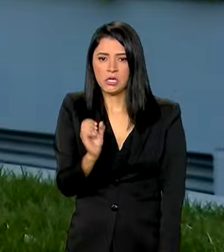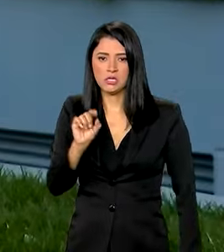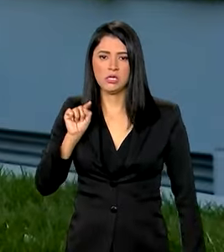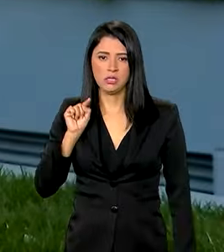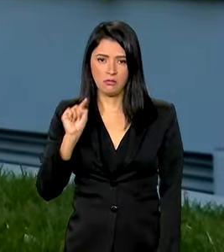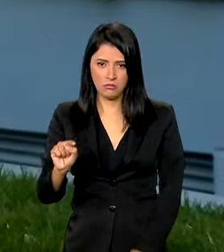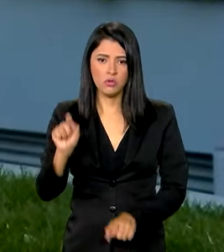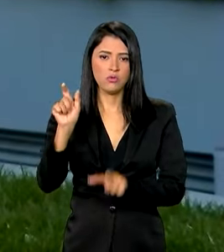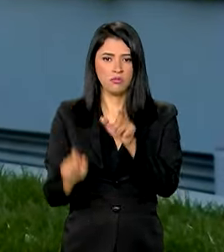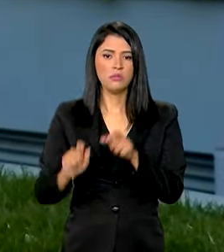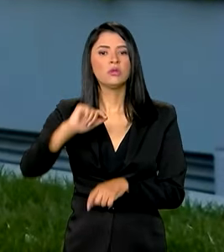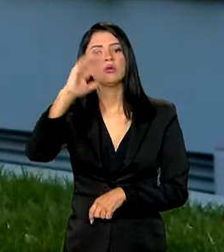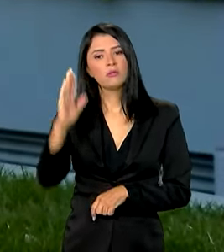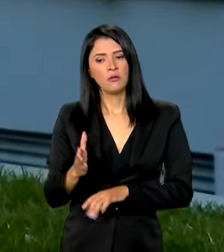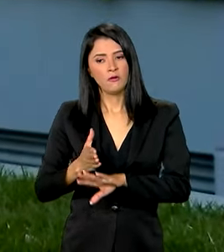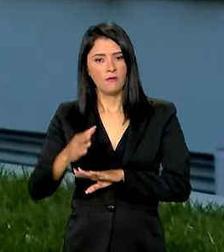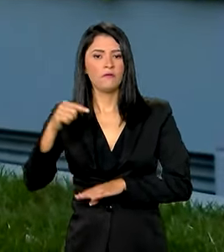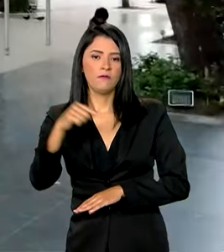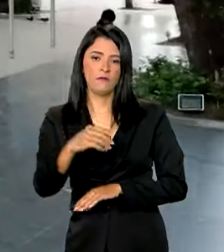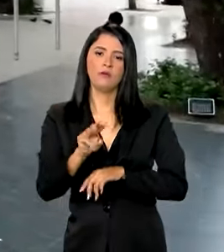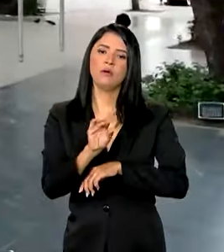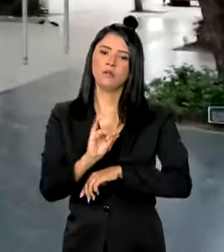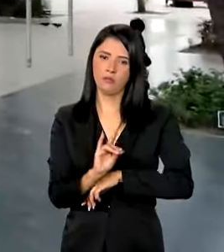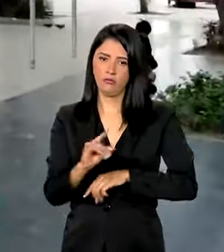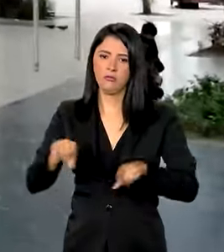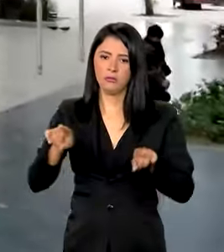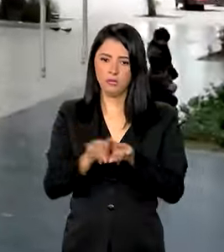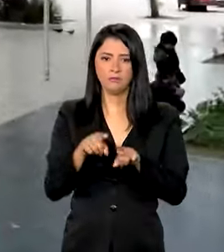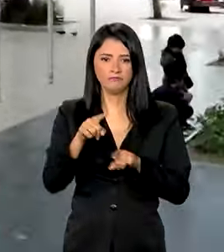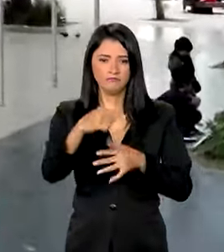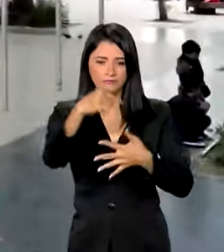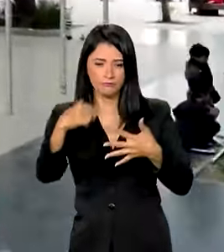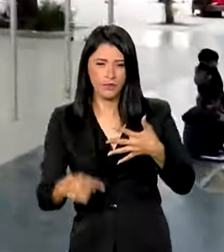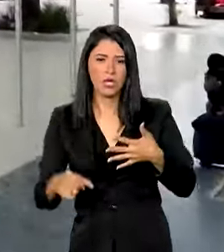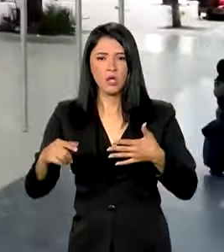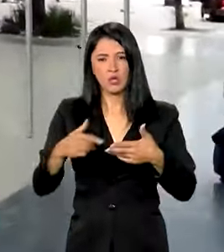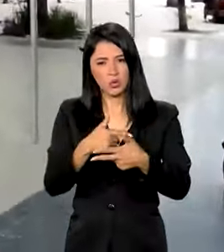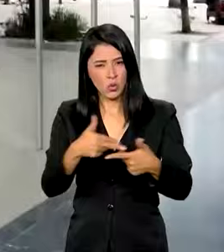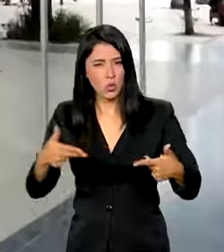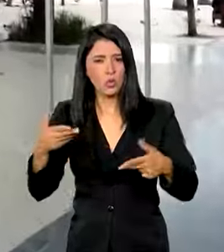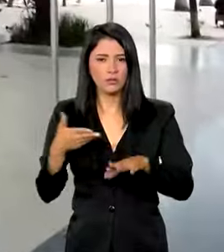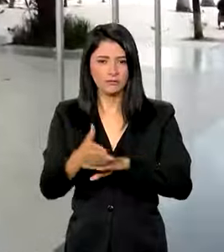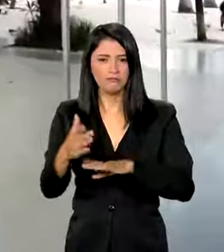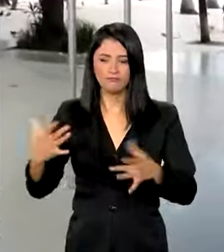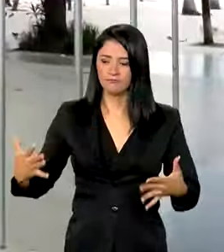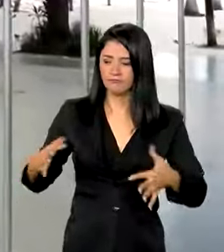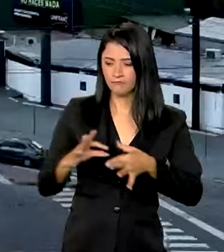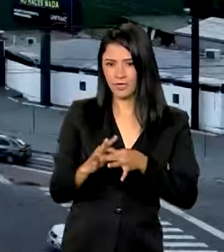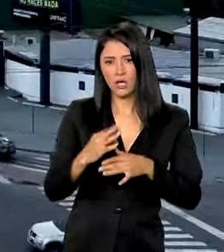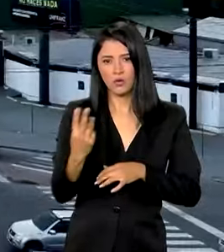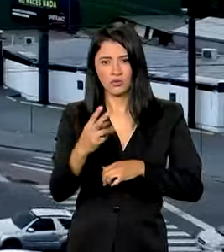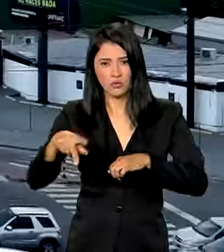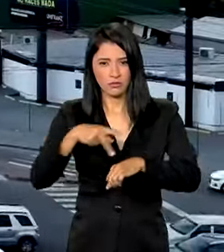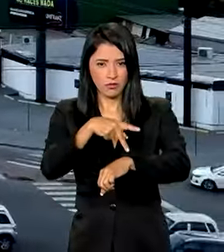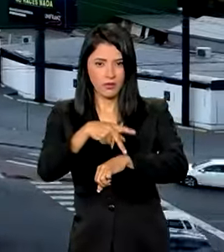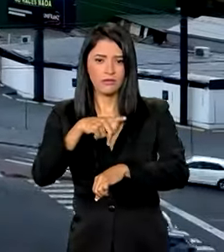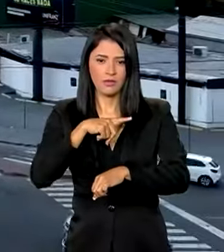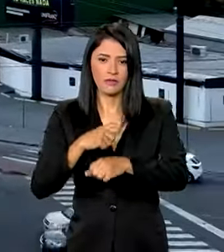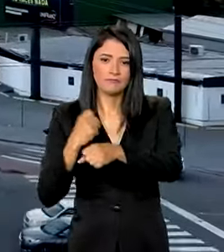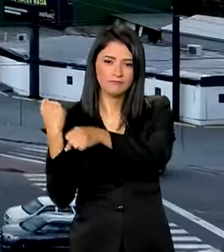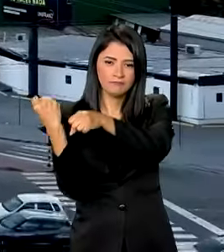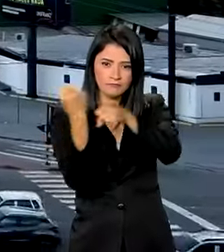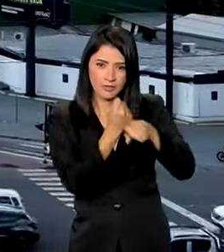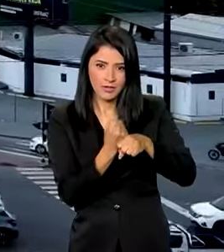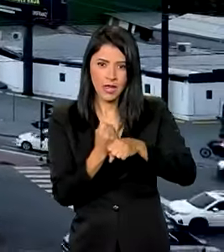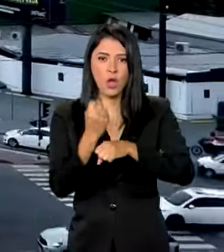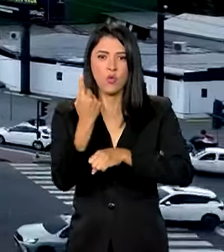mil brasileiros vivam aqui na Bolívia. Entre as ações em andamento para integrar Brasil e Bolívia está a construção de